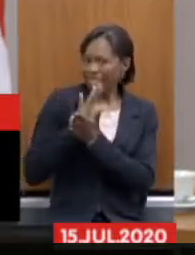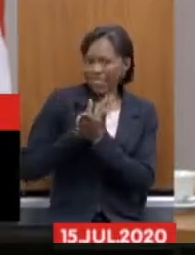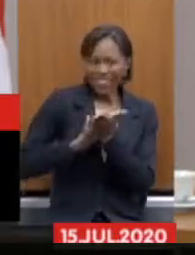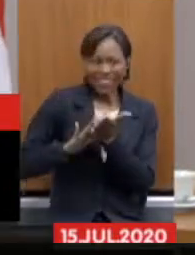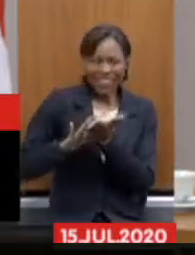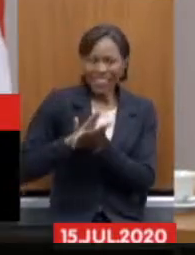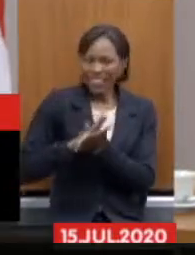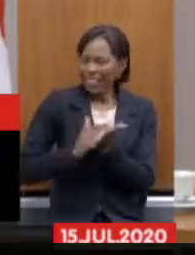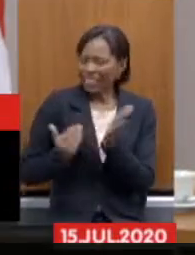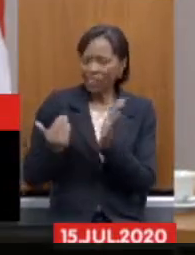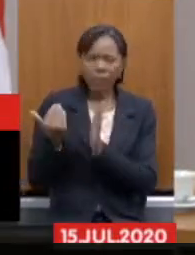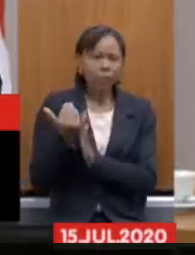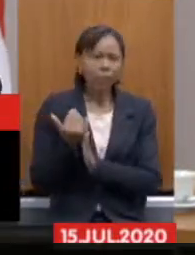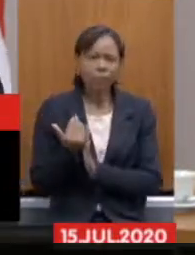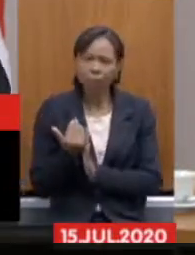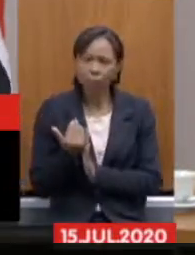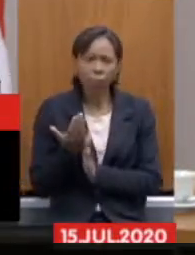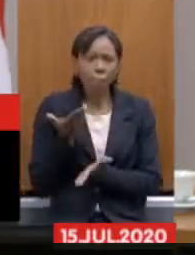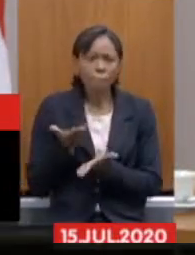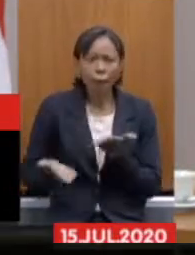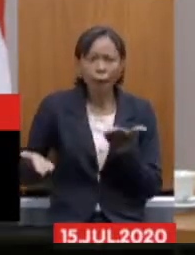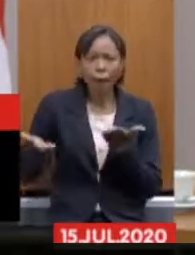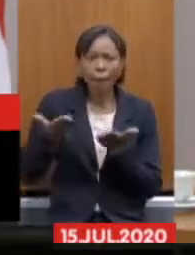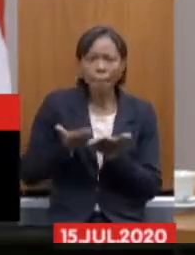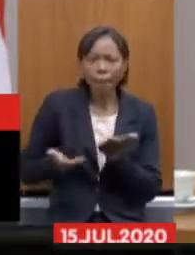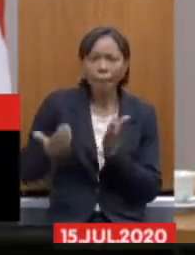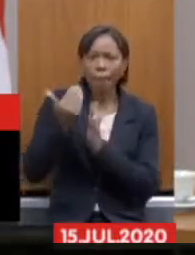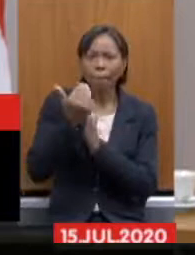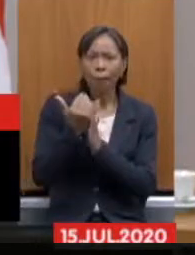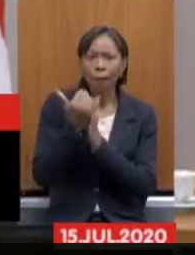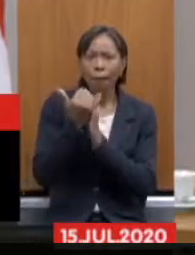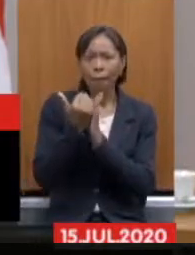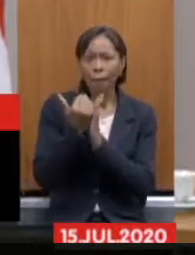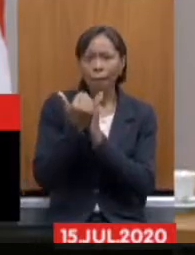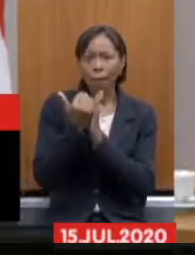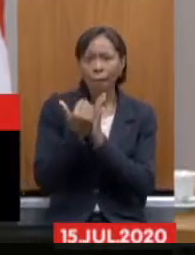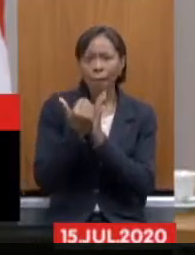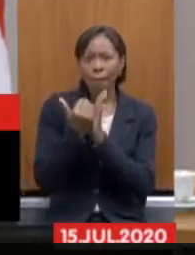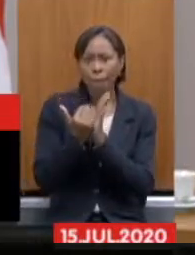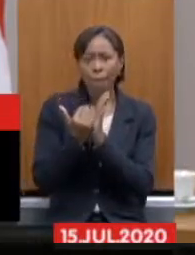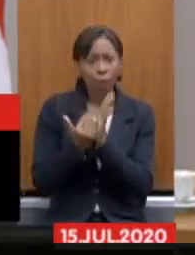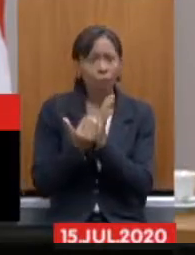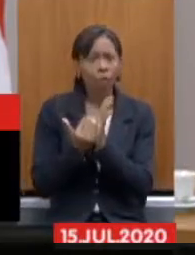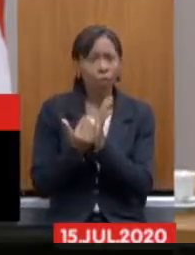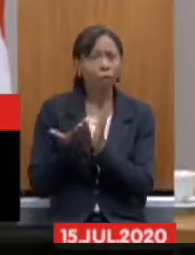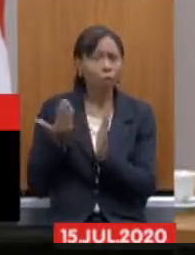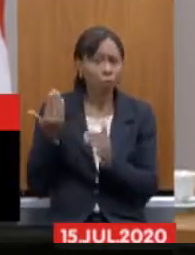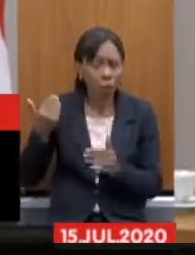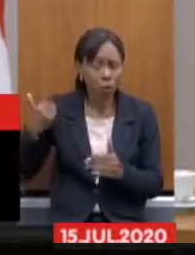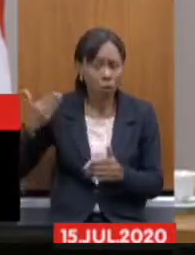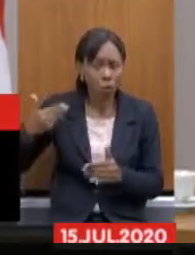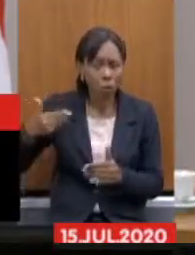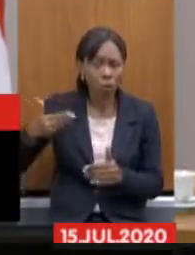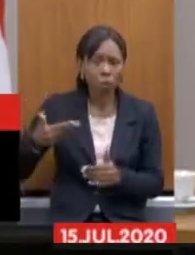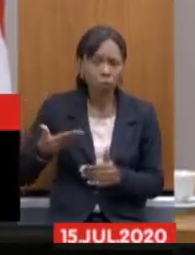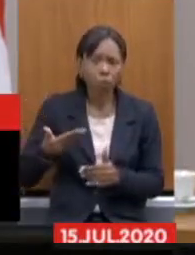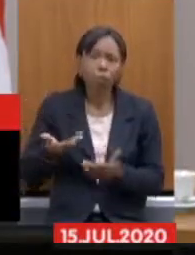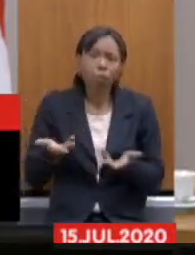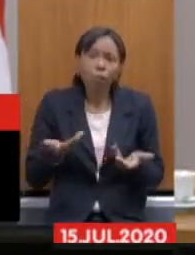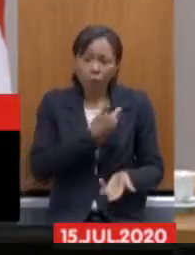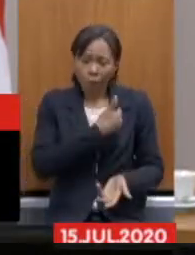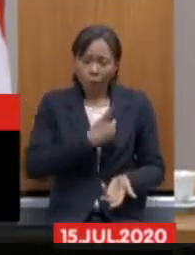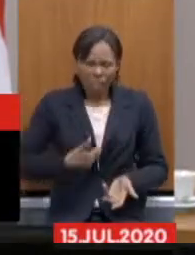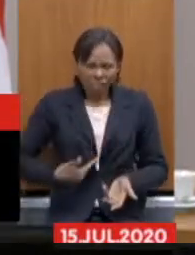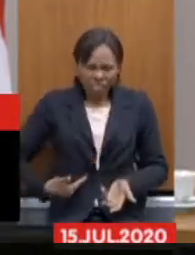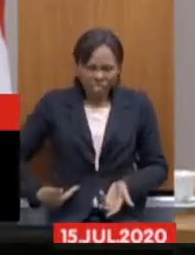e vem perdendo poder aquisitivo há tempos que o mandatário do nosso estado além